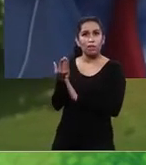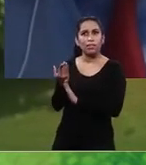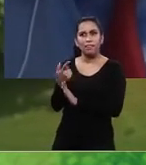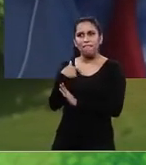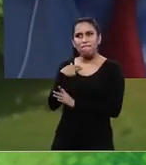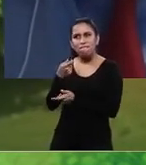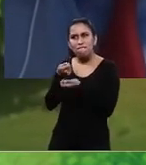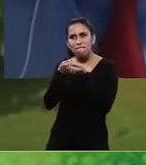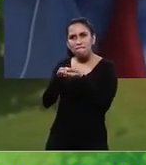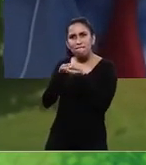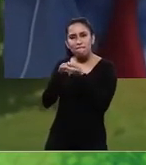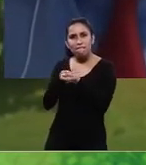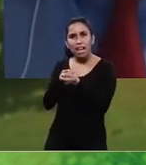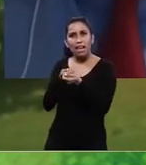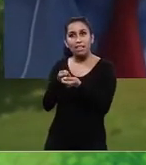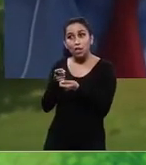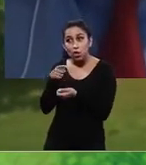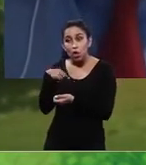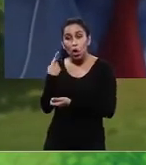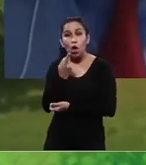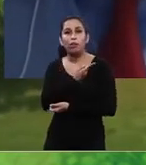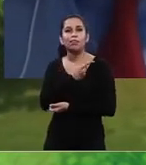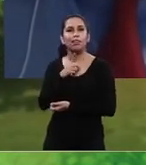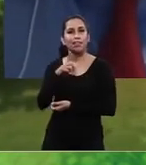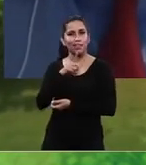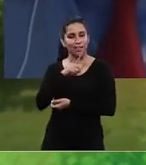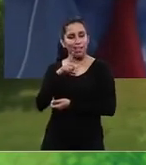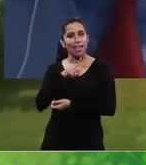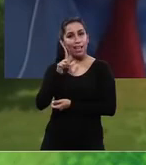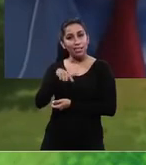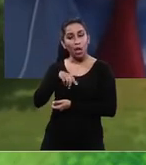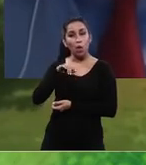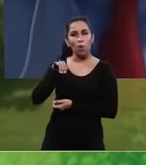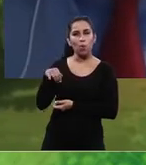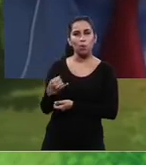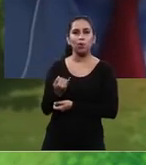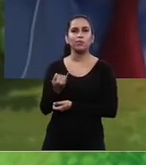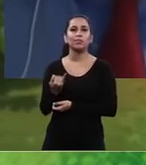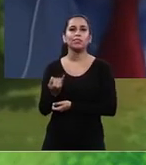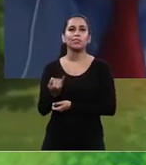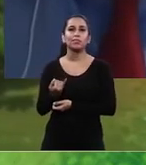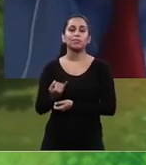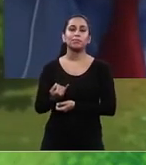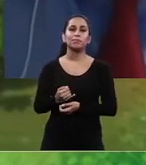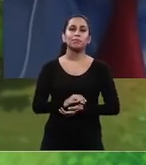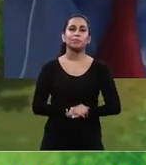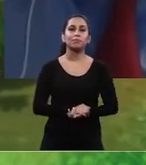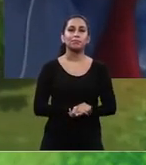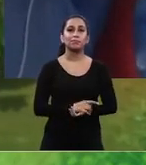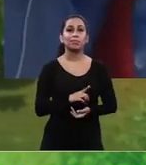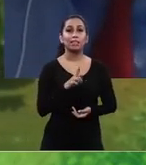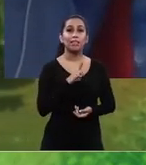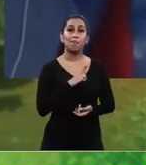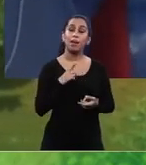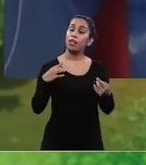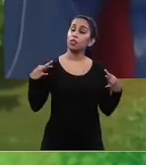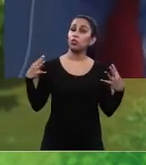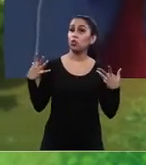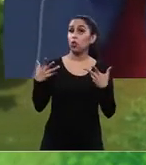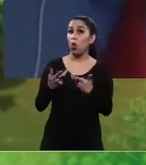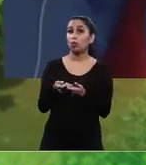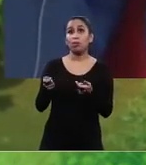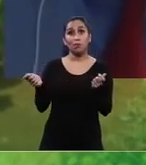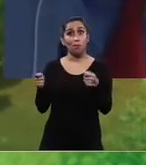insistiu para que nós pudéssemos trabalhar esta oportunidade, demandou a todos que foi necessário e